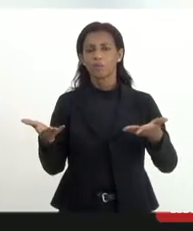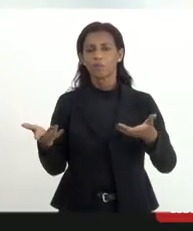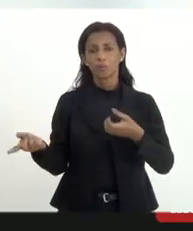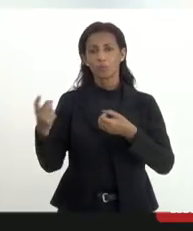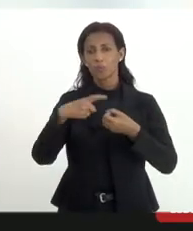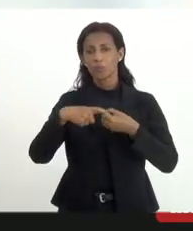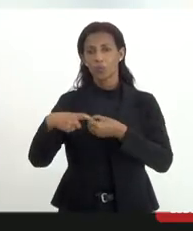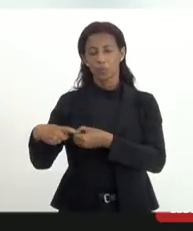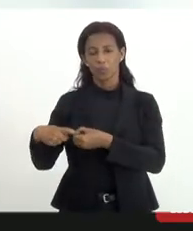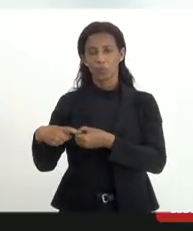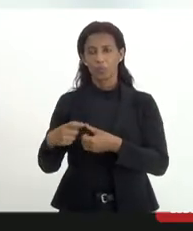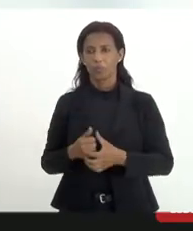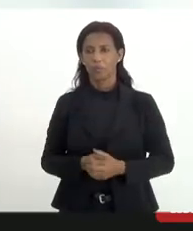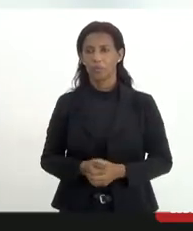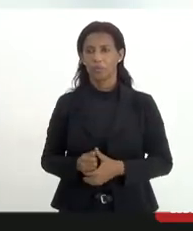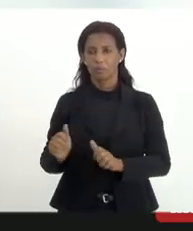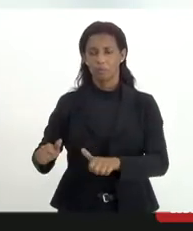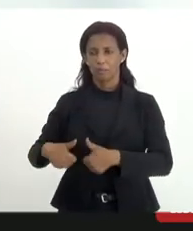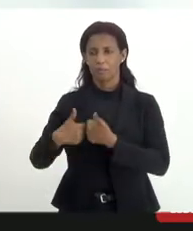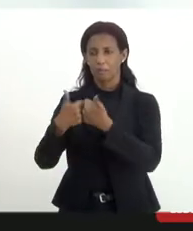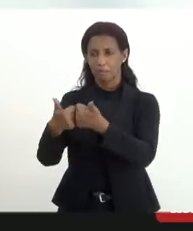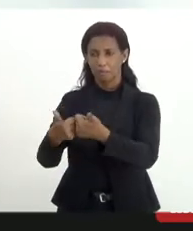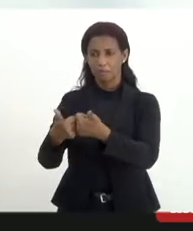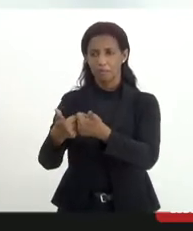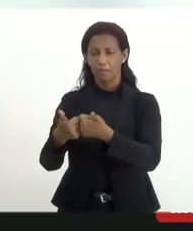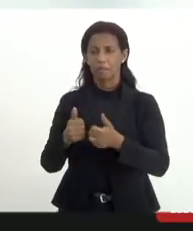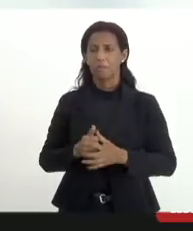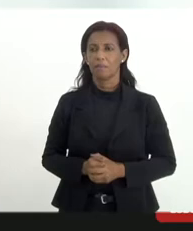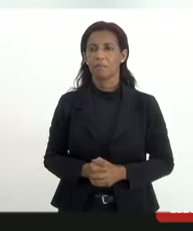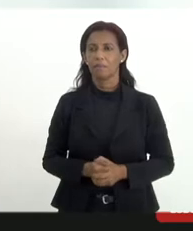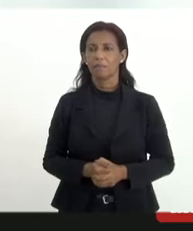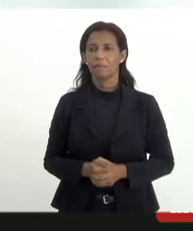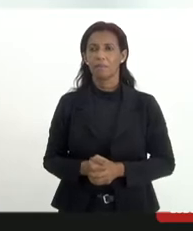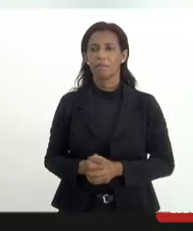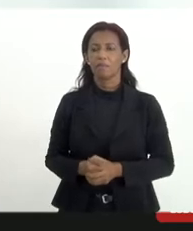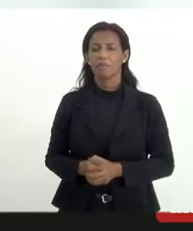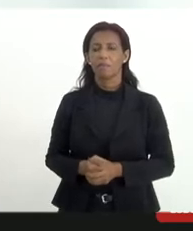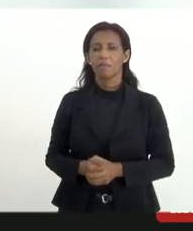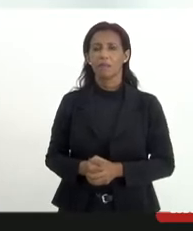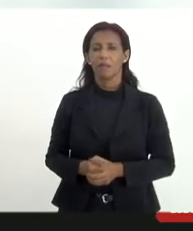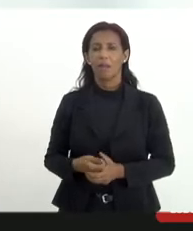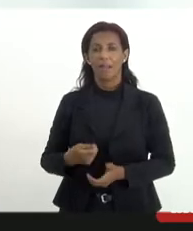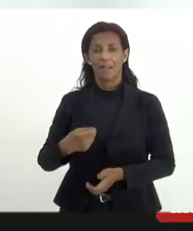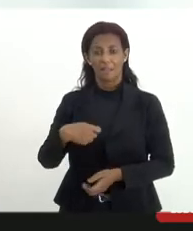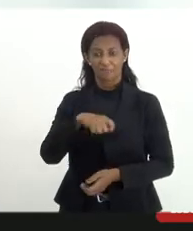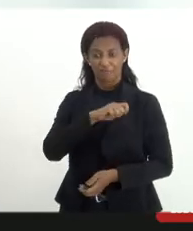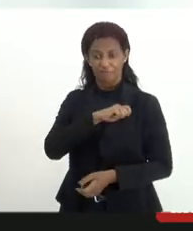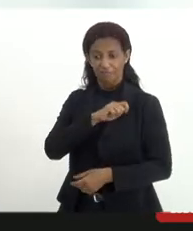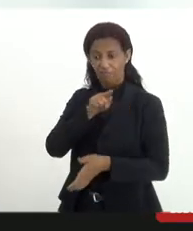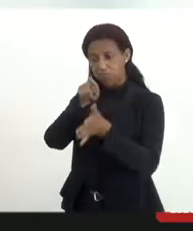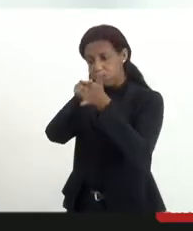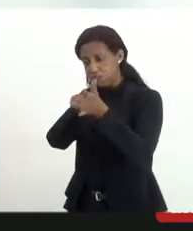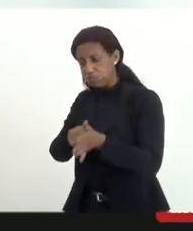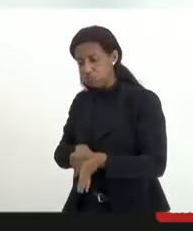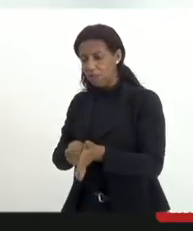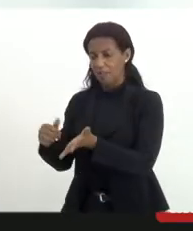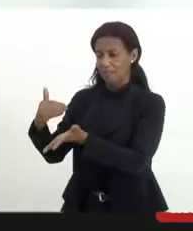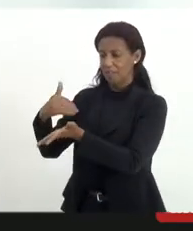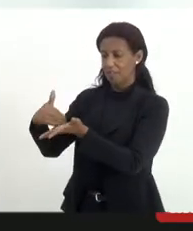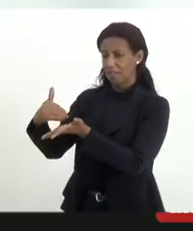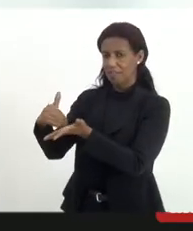convênio para melhorar o quilate da fiscalização entre a Secretaria